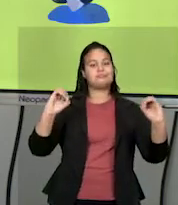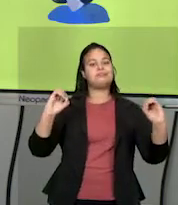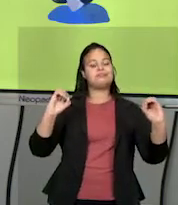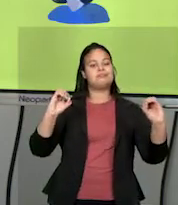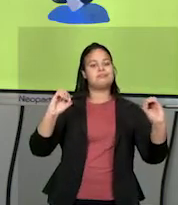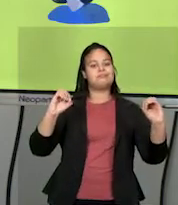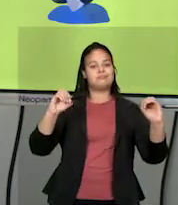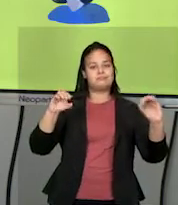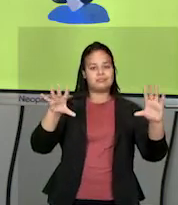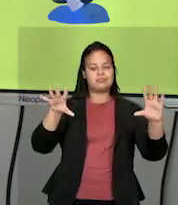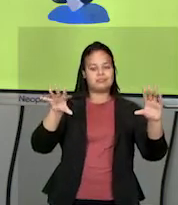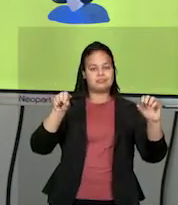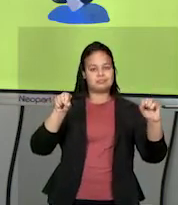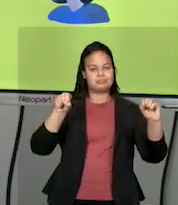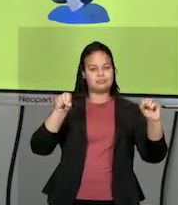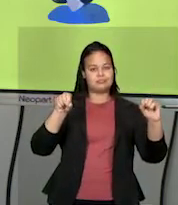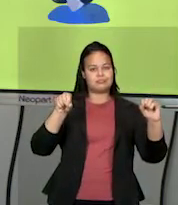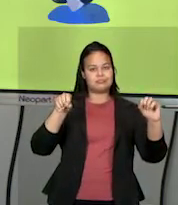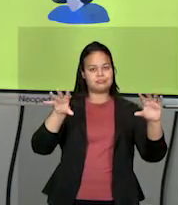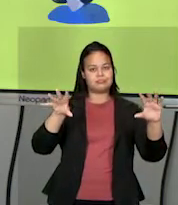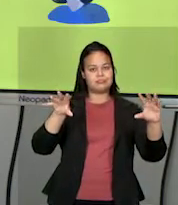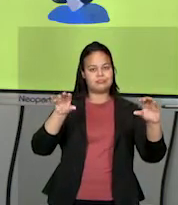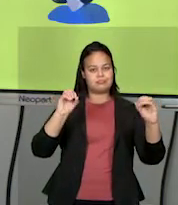que saem do nó.